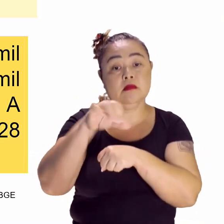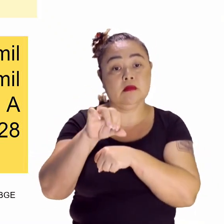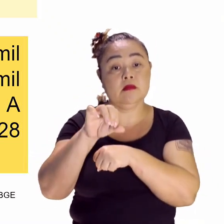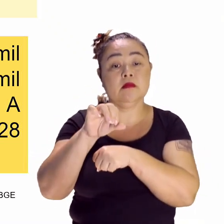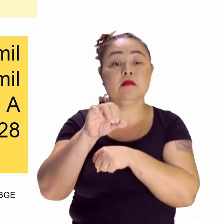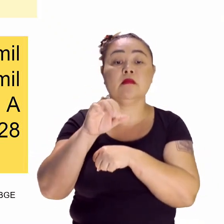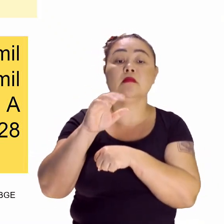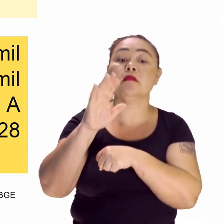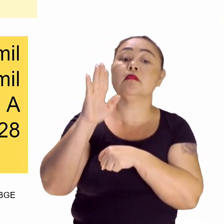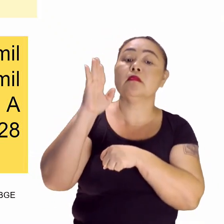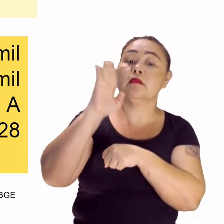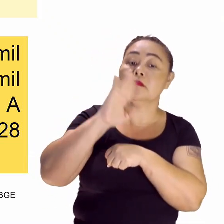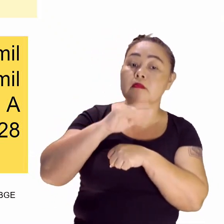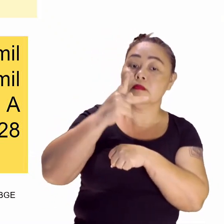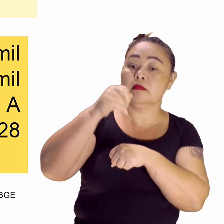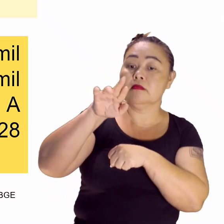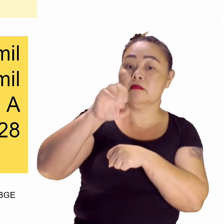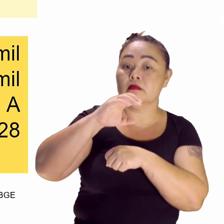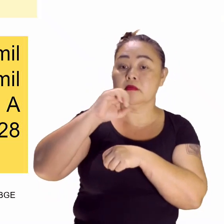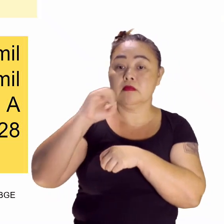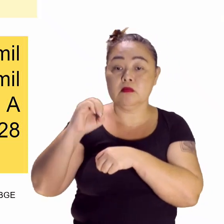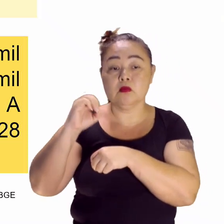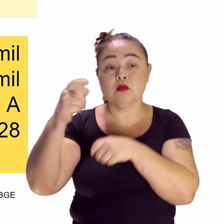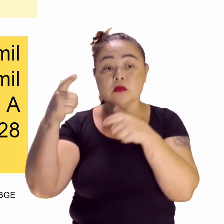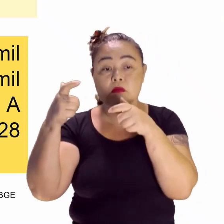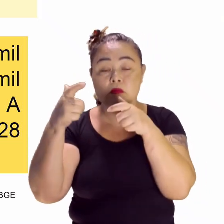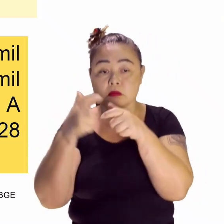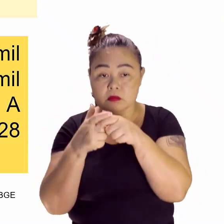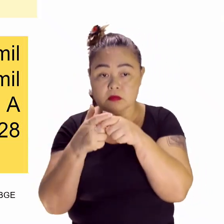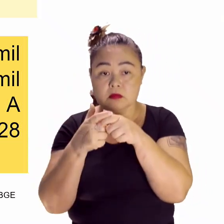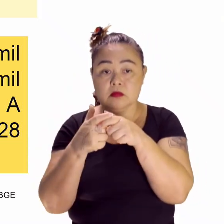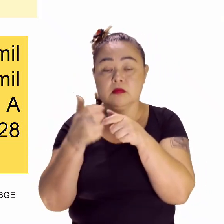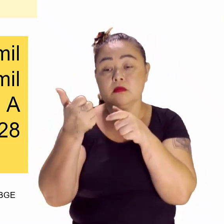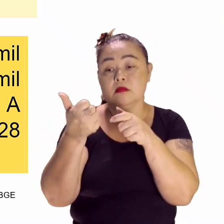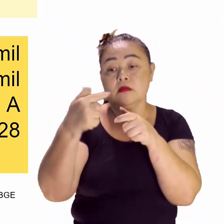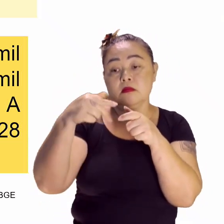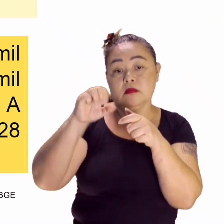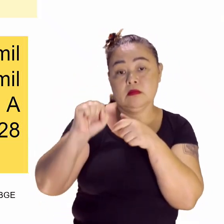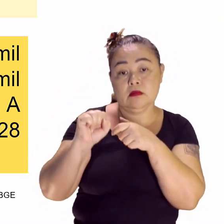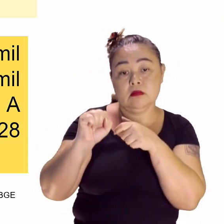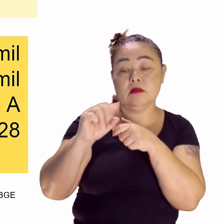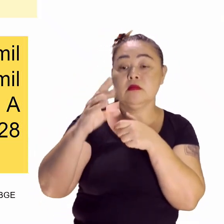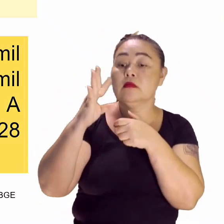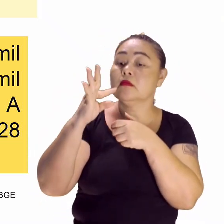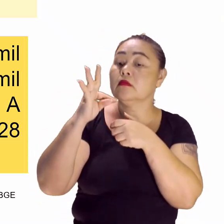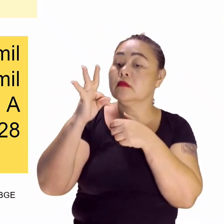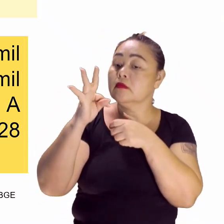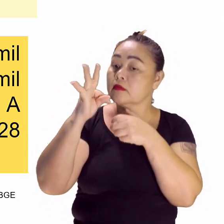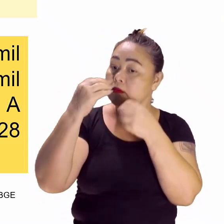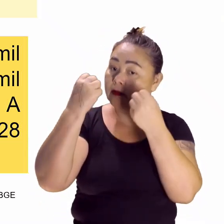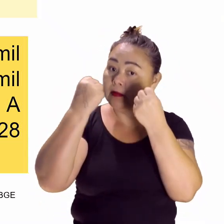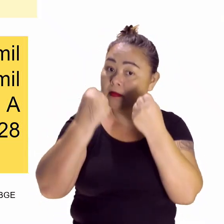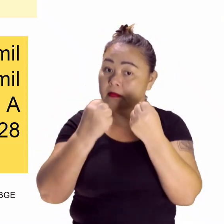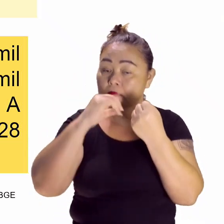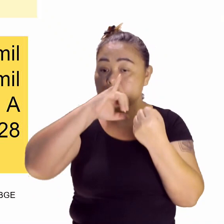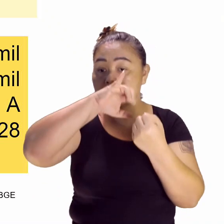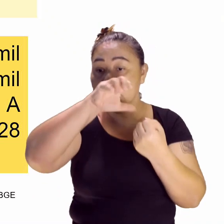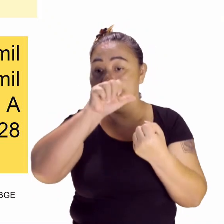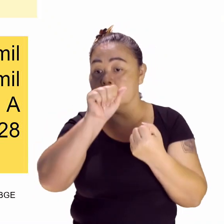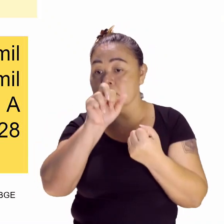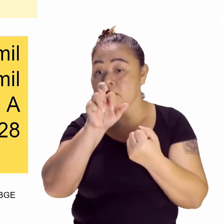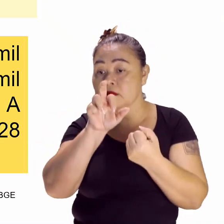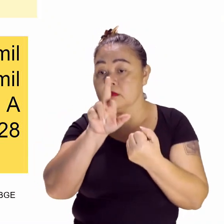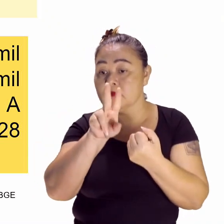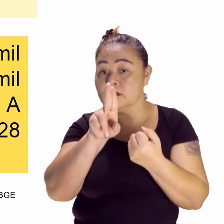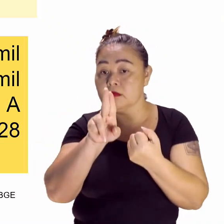Pimenteiras do Oeste é o menor produtor com 178 toneladas Jaru